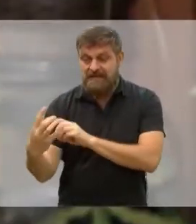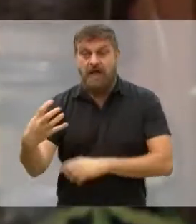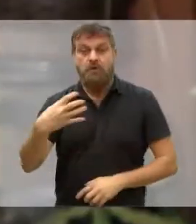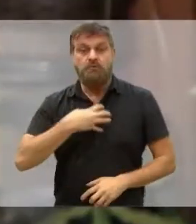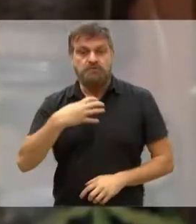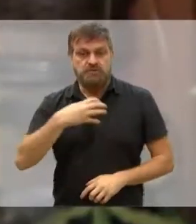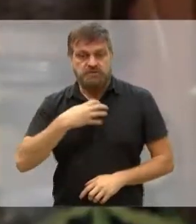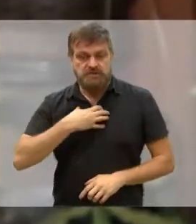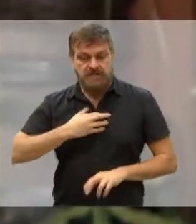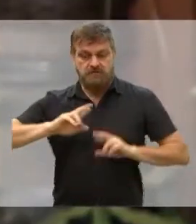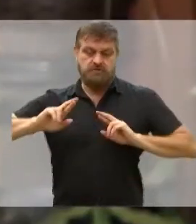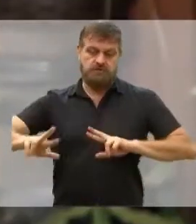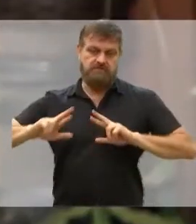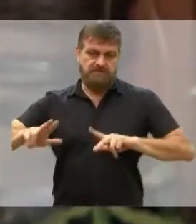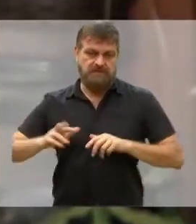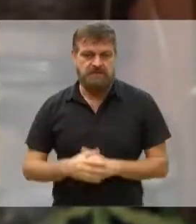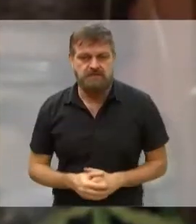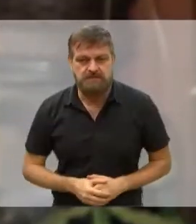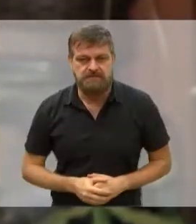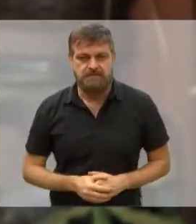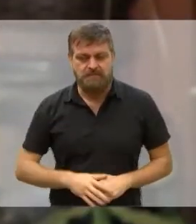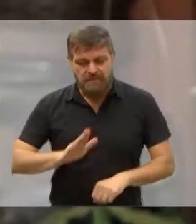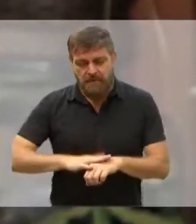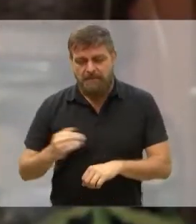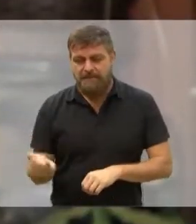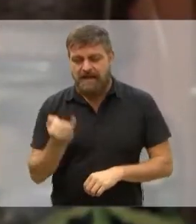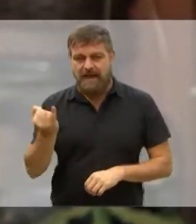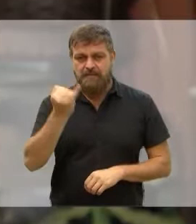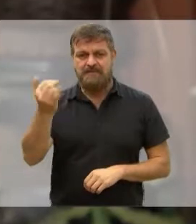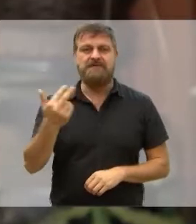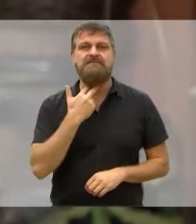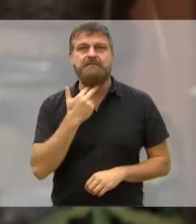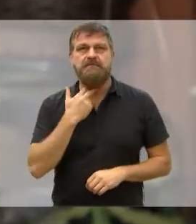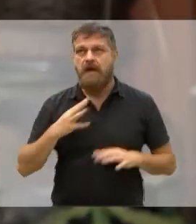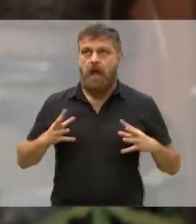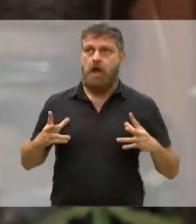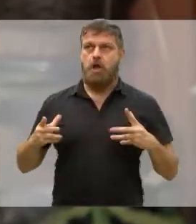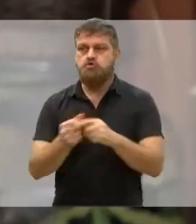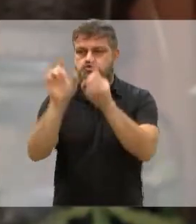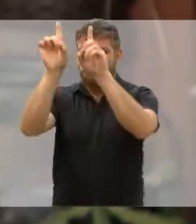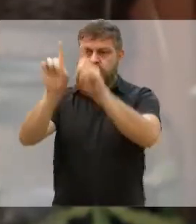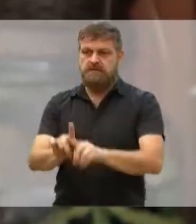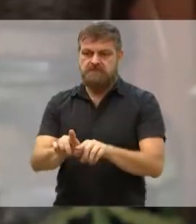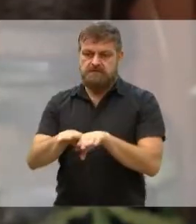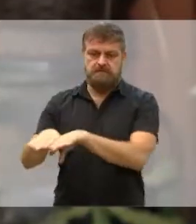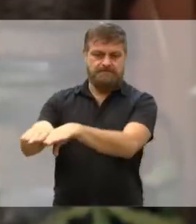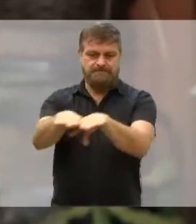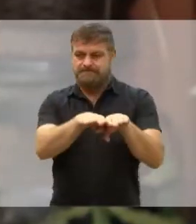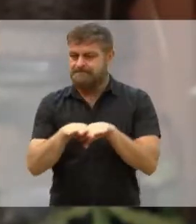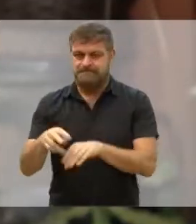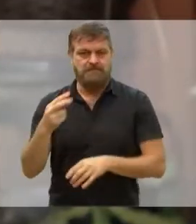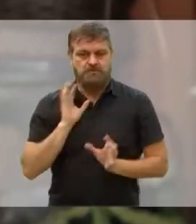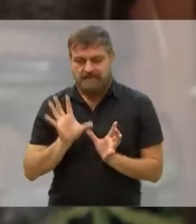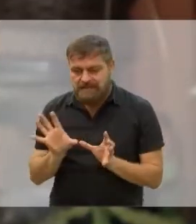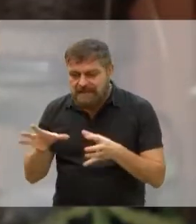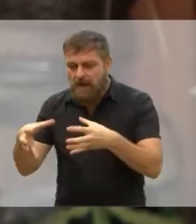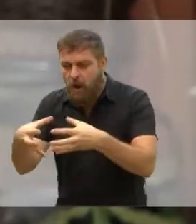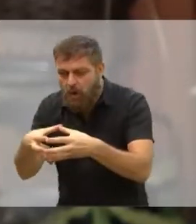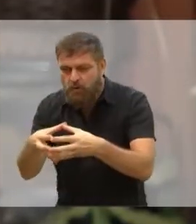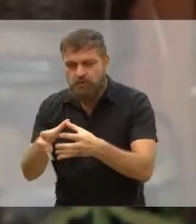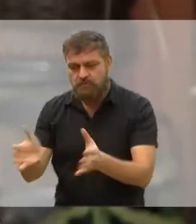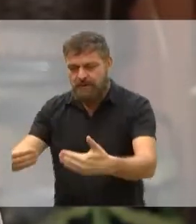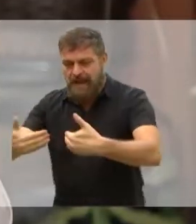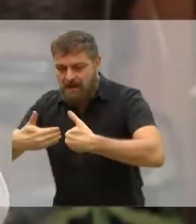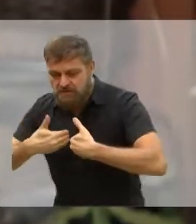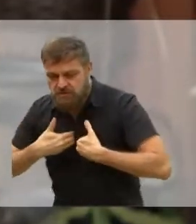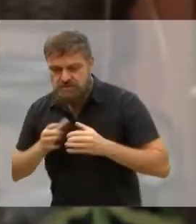ser diferenciado. Agora, o mais importante é não generalizar, né? Nem dentro das deficiências, então a pessoa